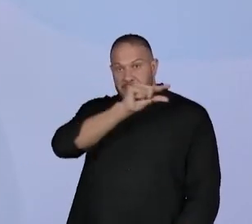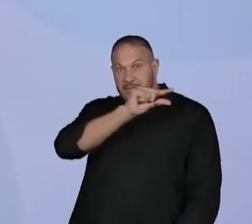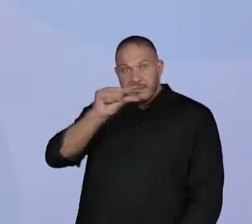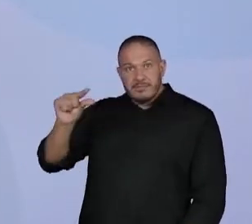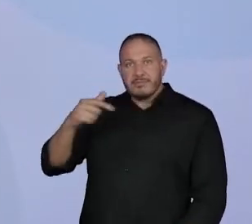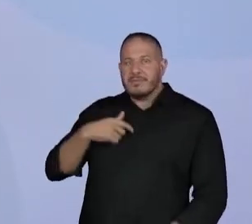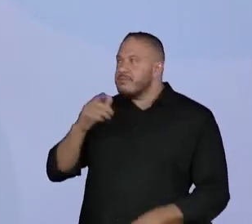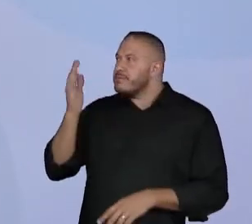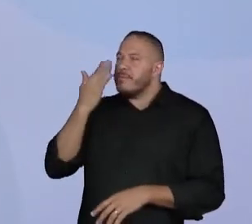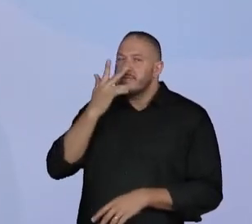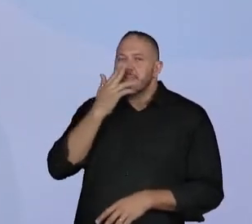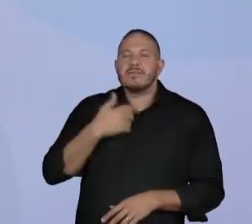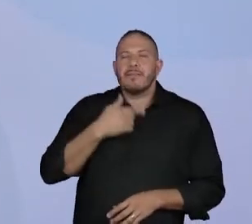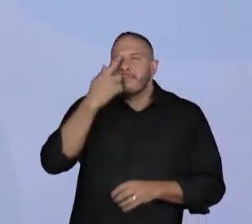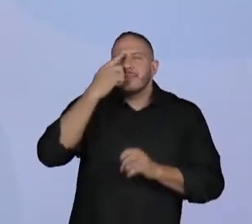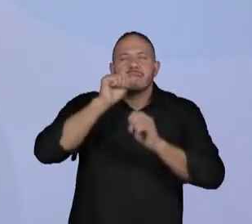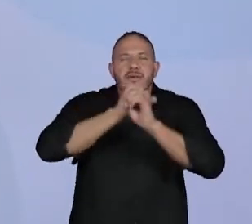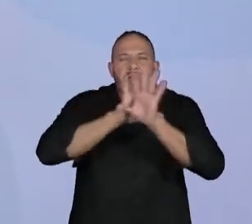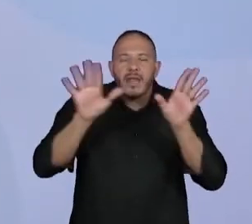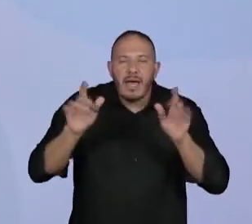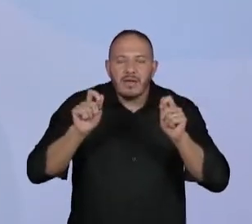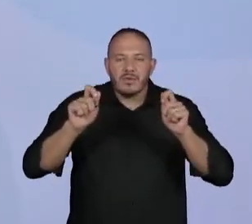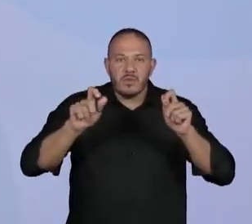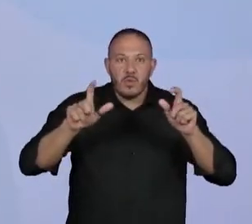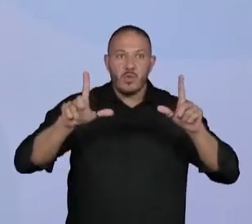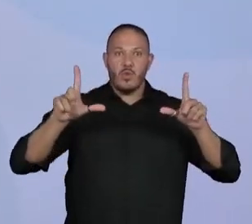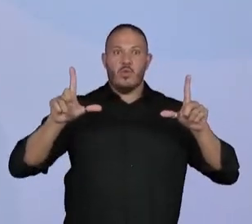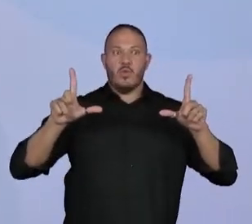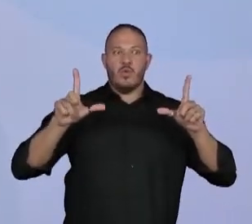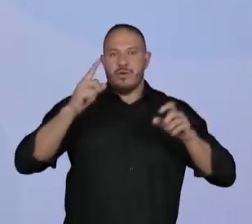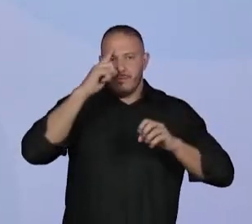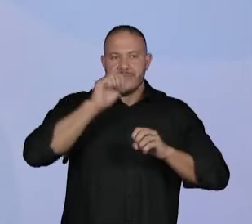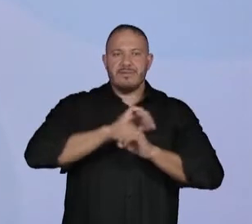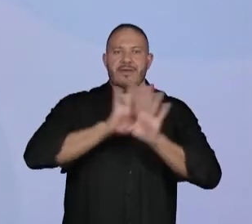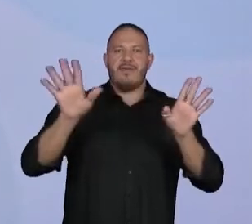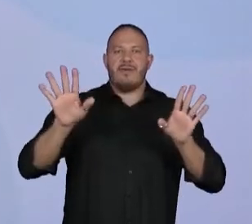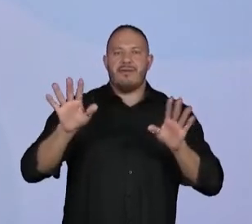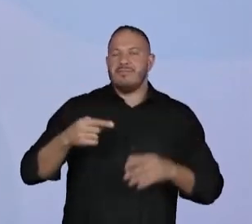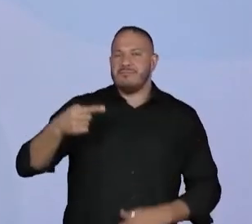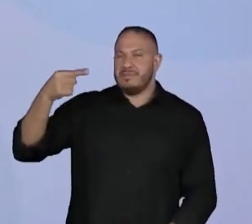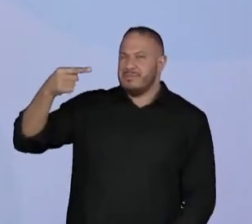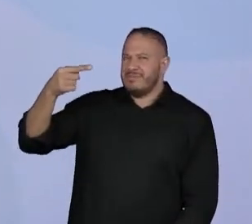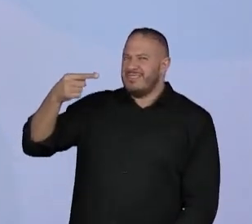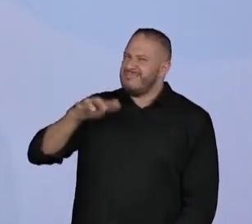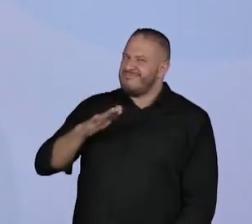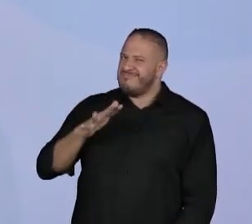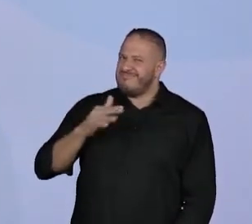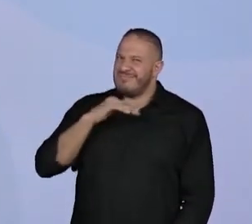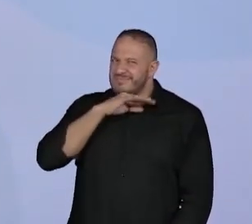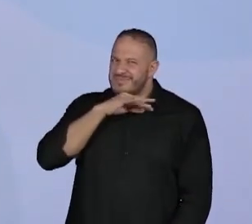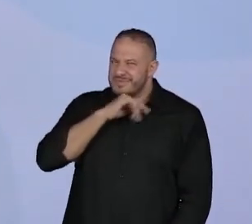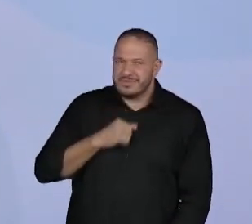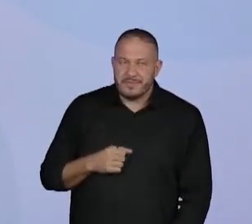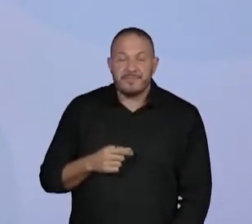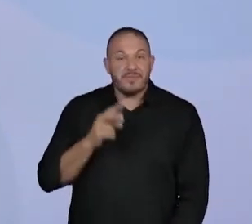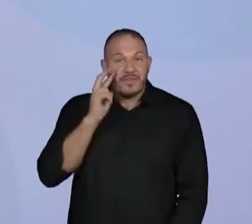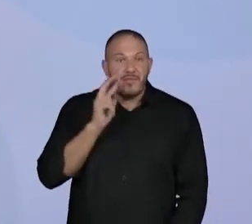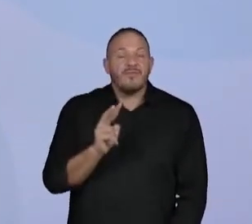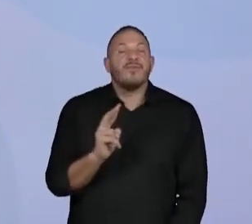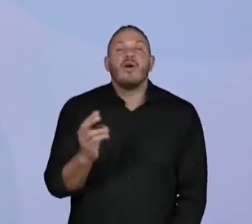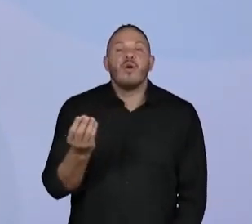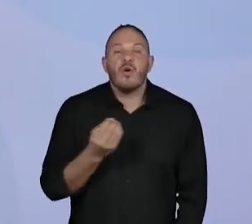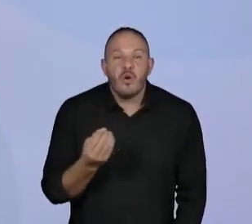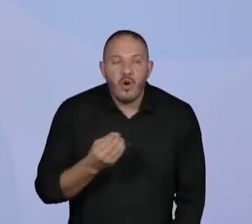tá melhor, mais nítida do que a primeira linha. E aí a gente vai ver um pouquinho sobre como